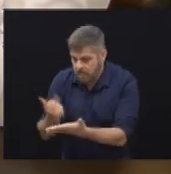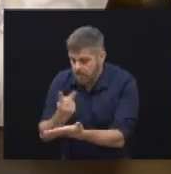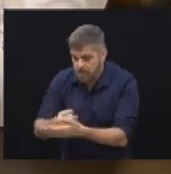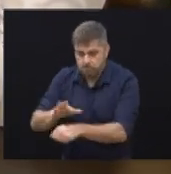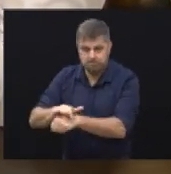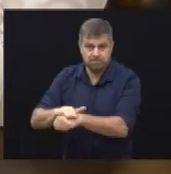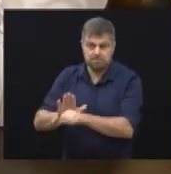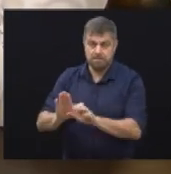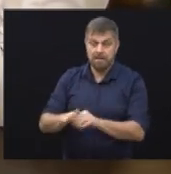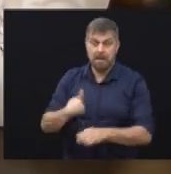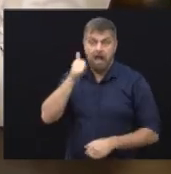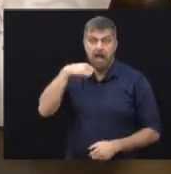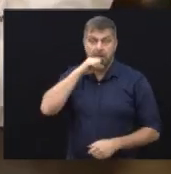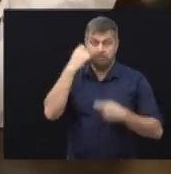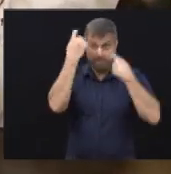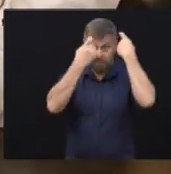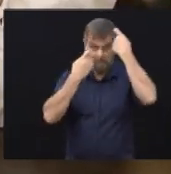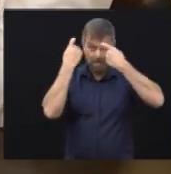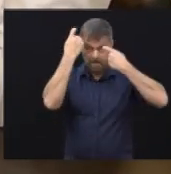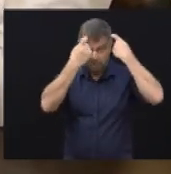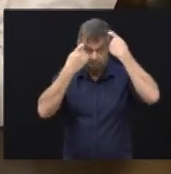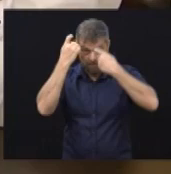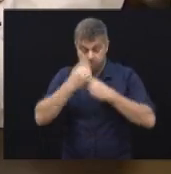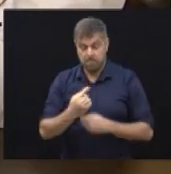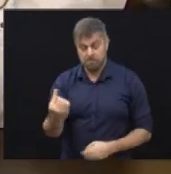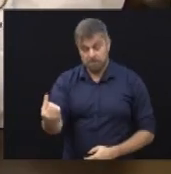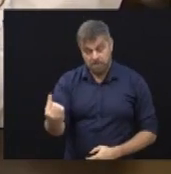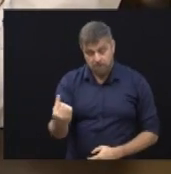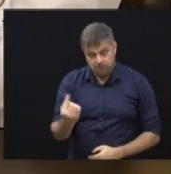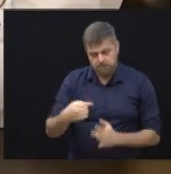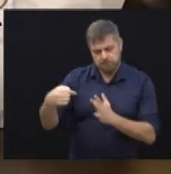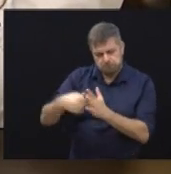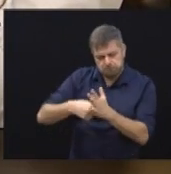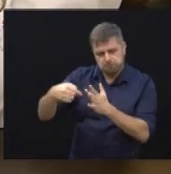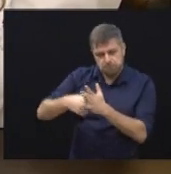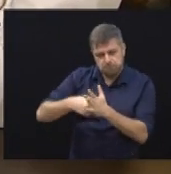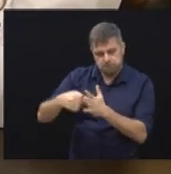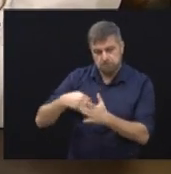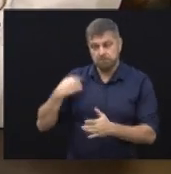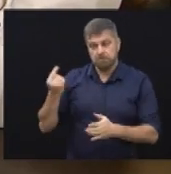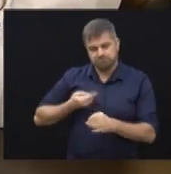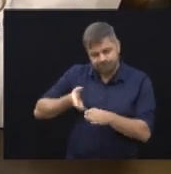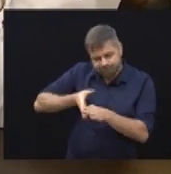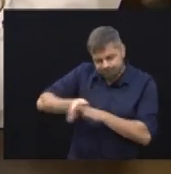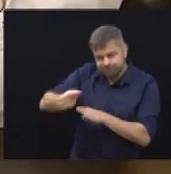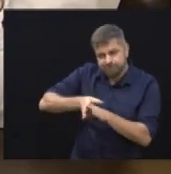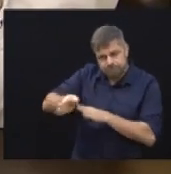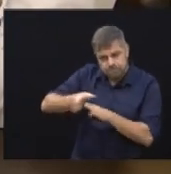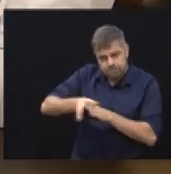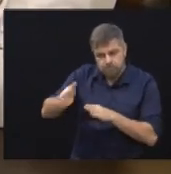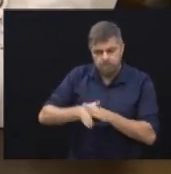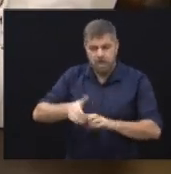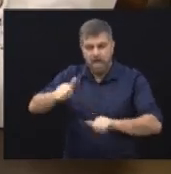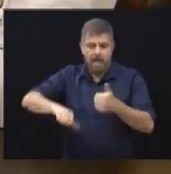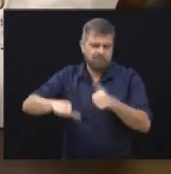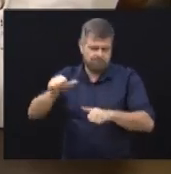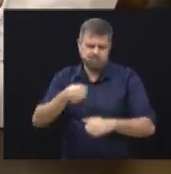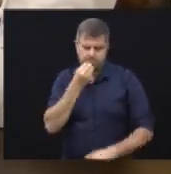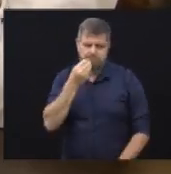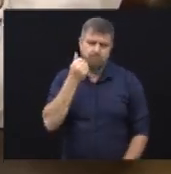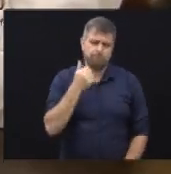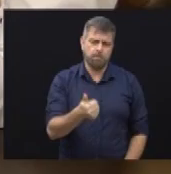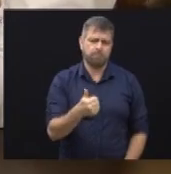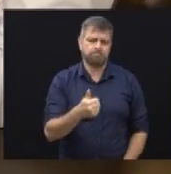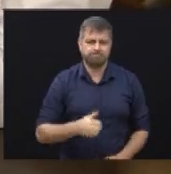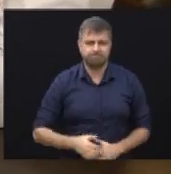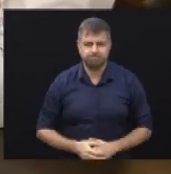uma alteração, sim, mas só da preocupação da mãe em trazer, em querer saber, a gente acha que isso é muito rico. Passar por uma avaliação